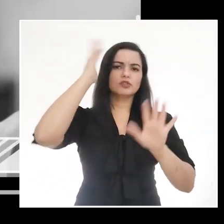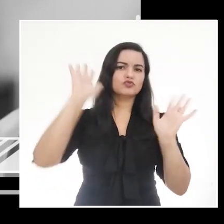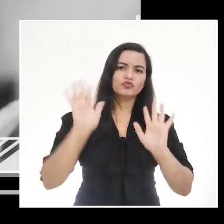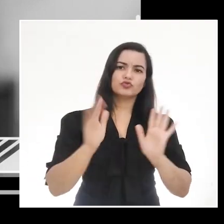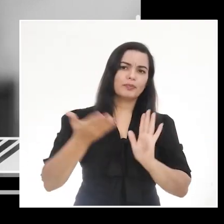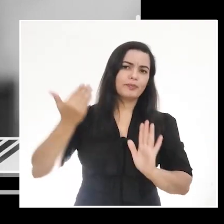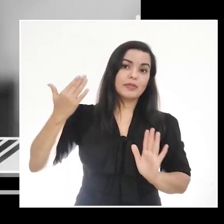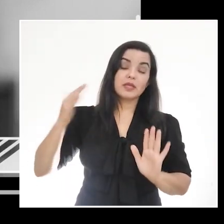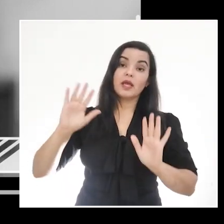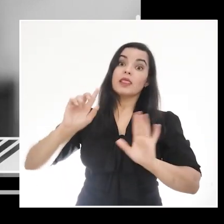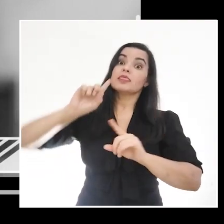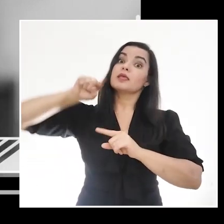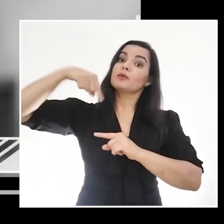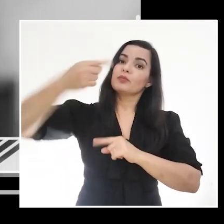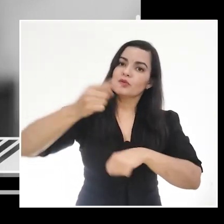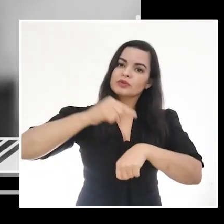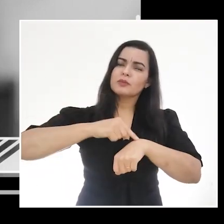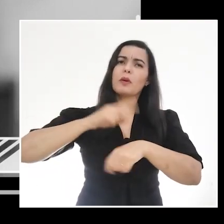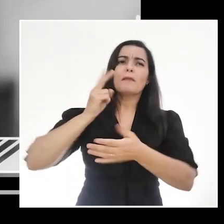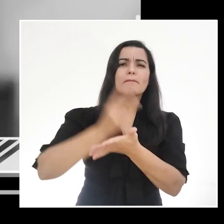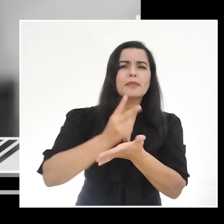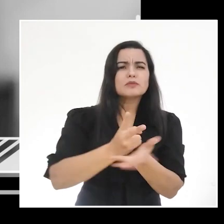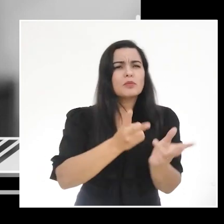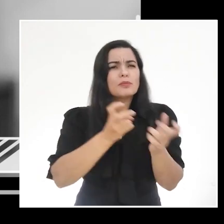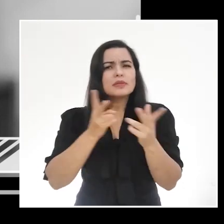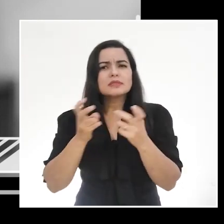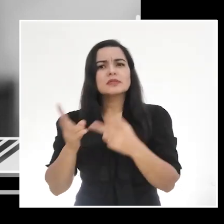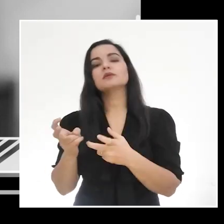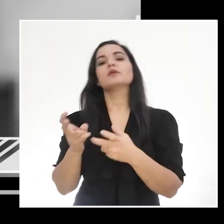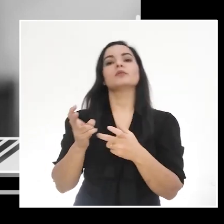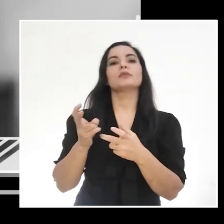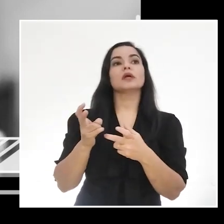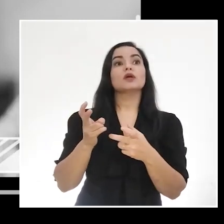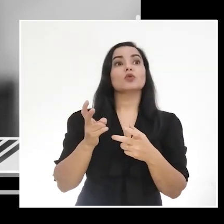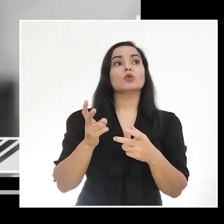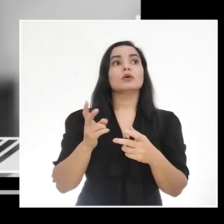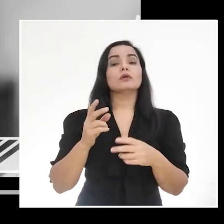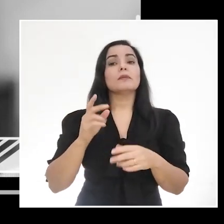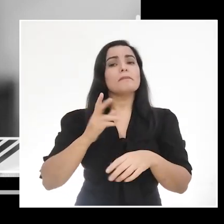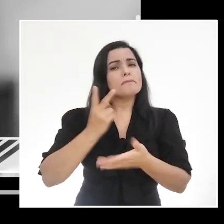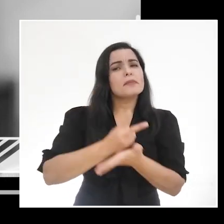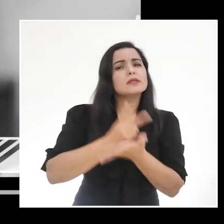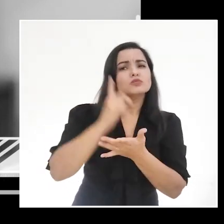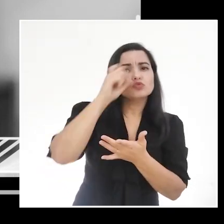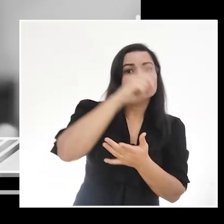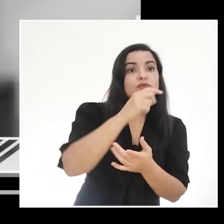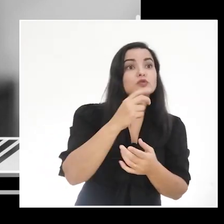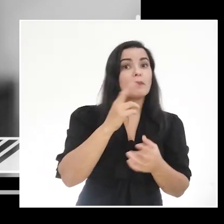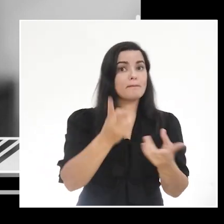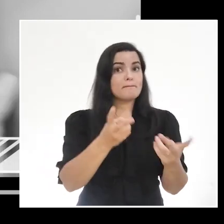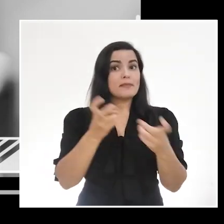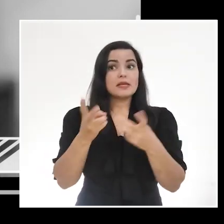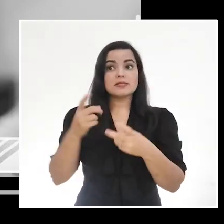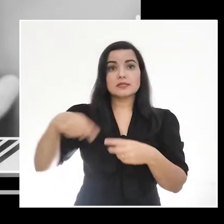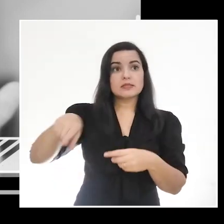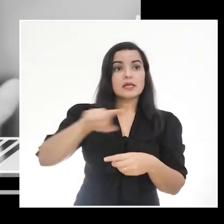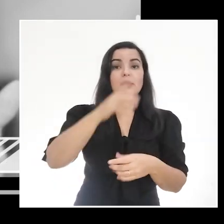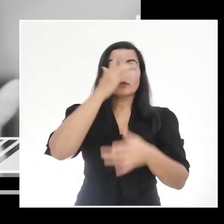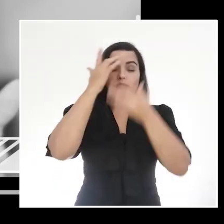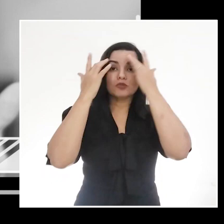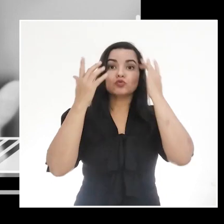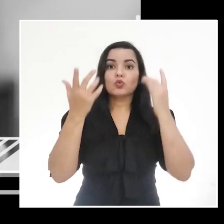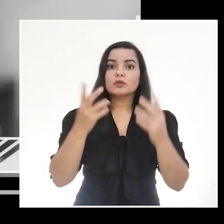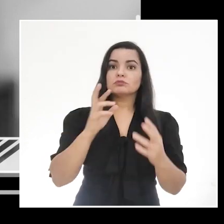para mim eles não estavam claros. Então foi depois de um tempo, mesmo com essas dificuldades, vendo o resultado na vida